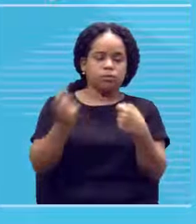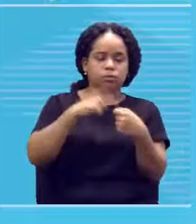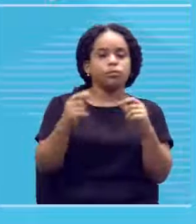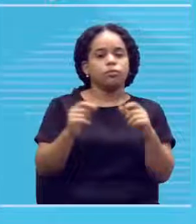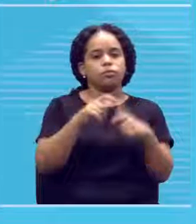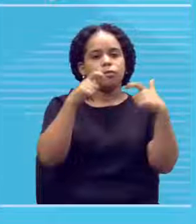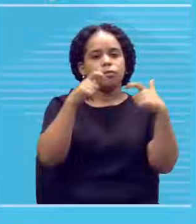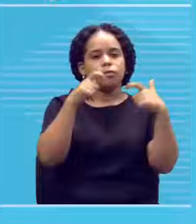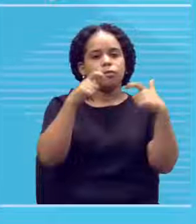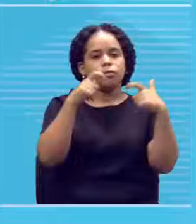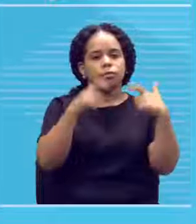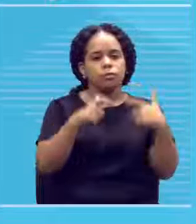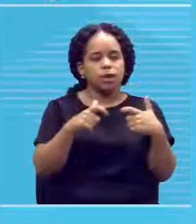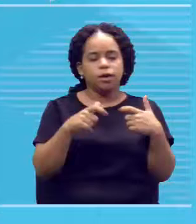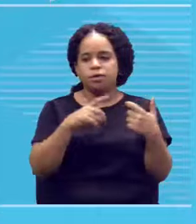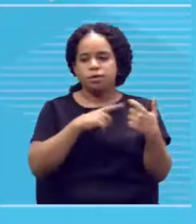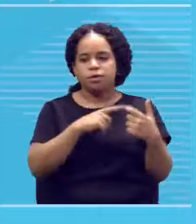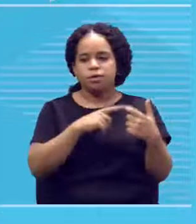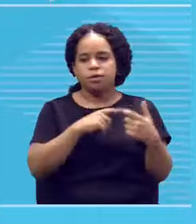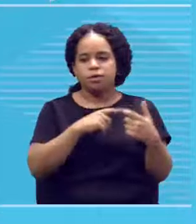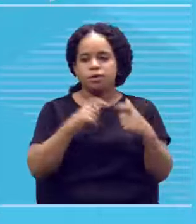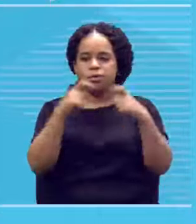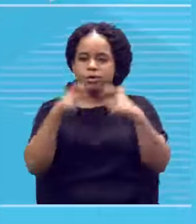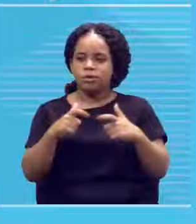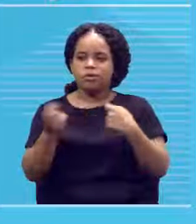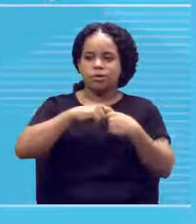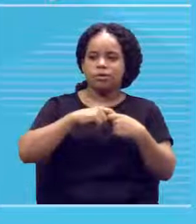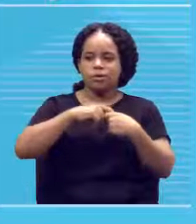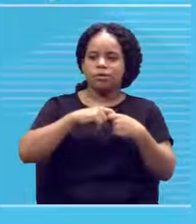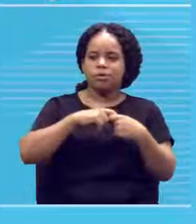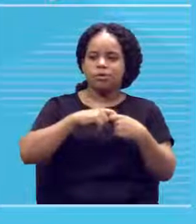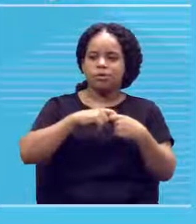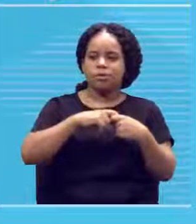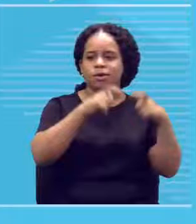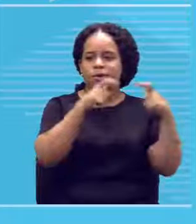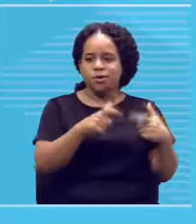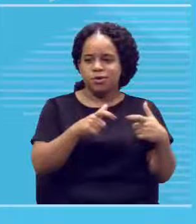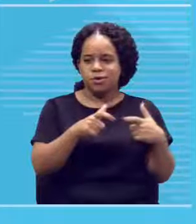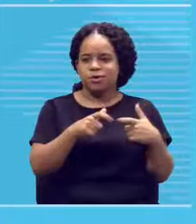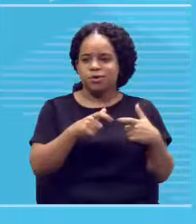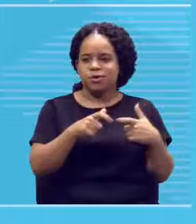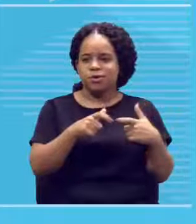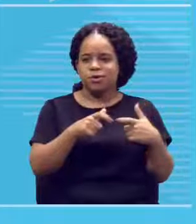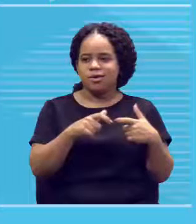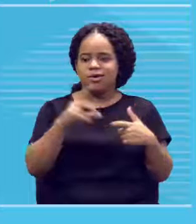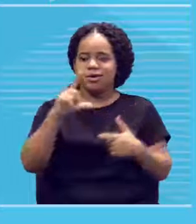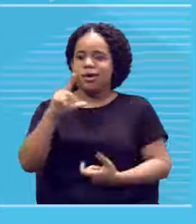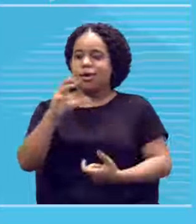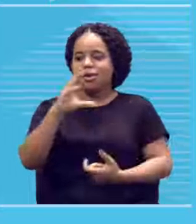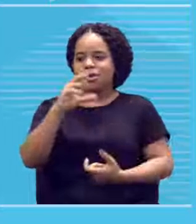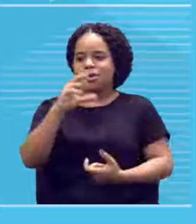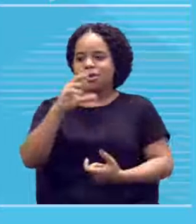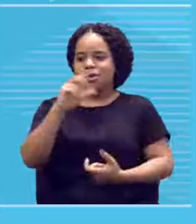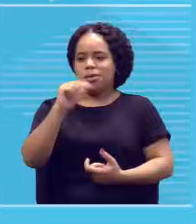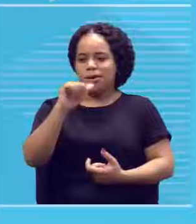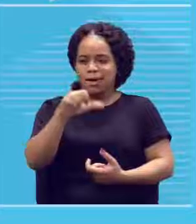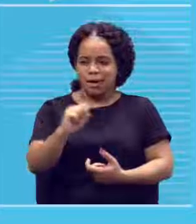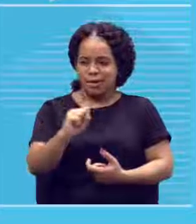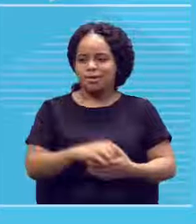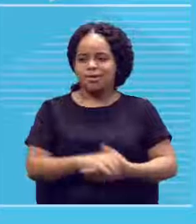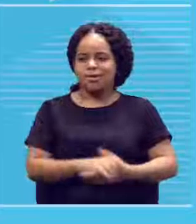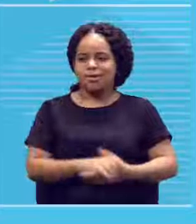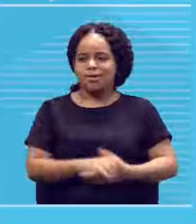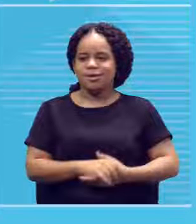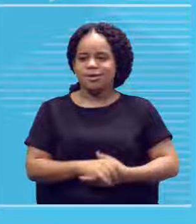locais locais Spot inclusive esse olho pronome relativo Ele sempre